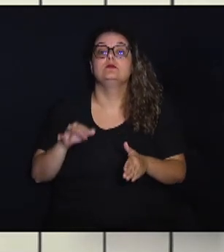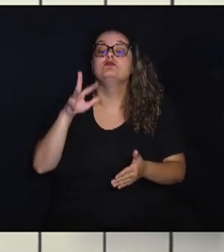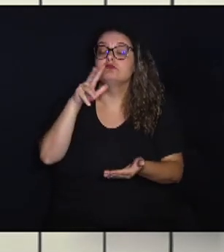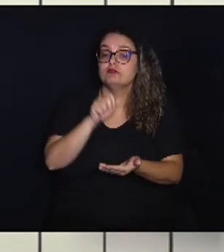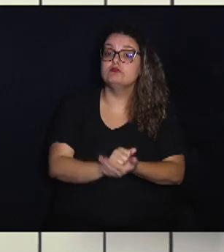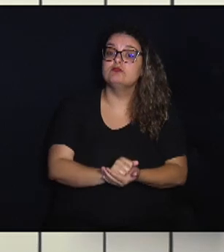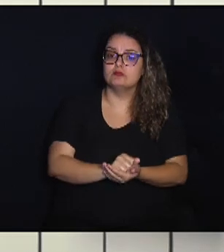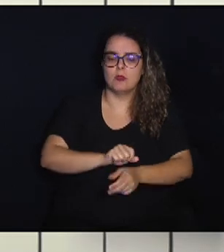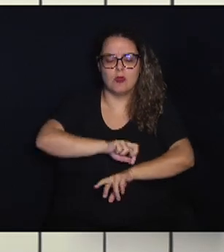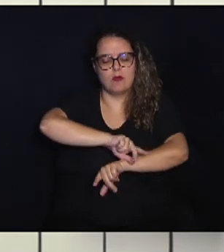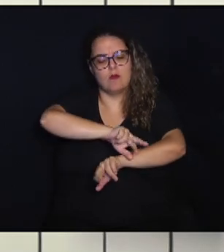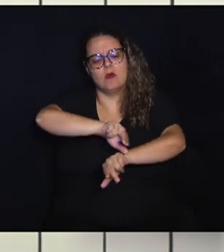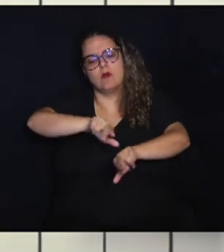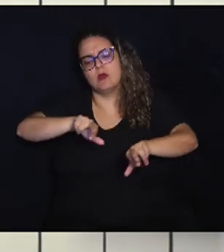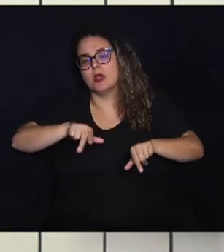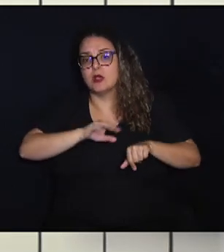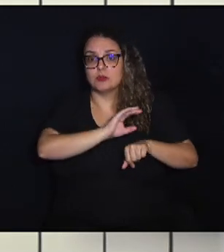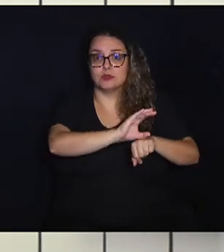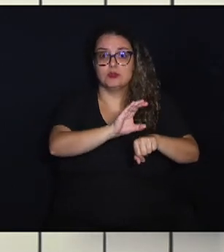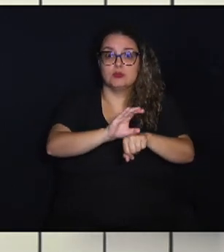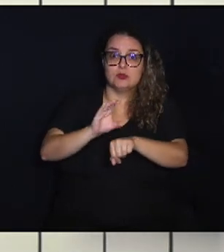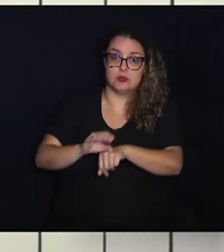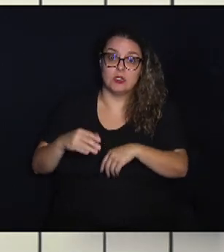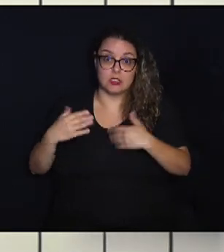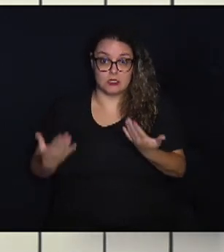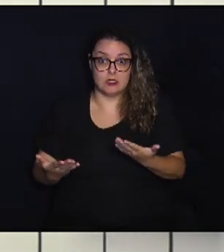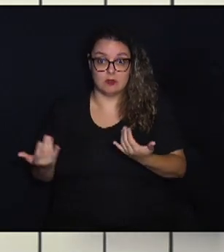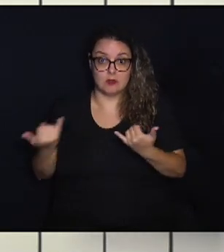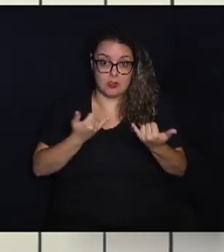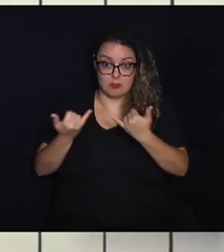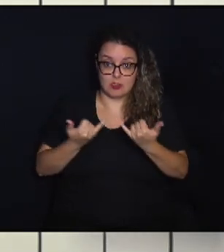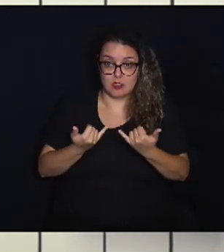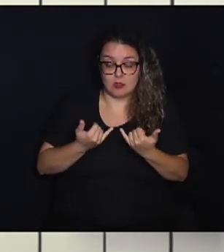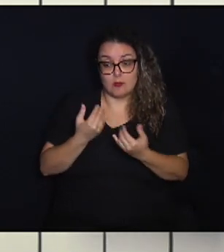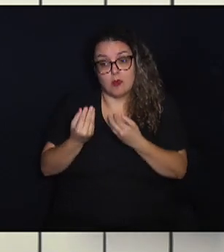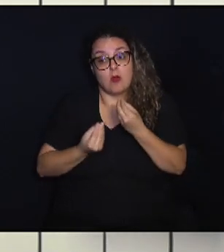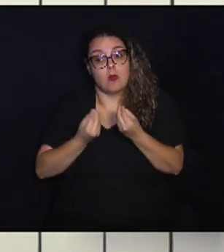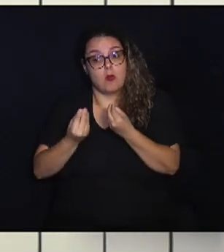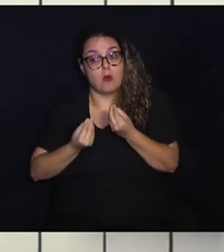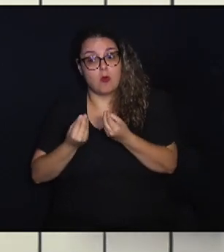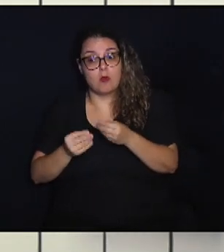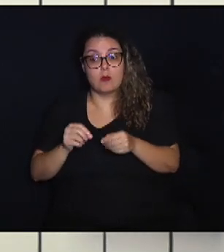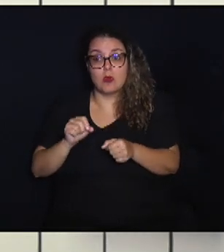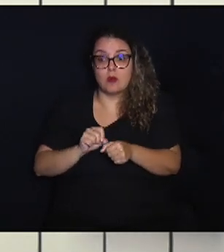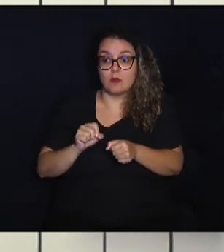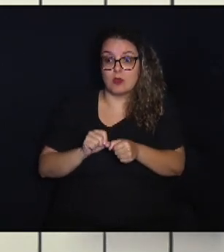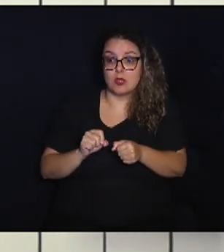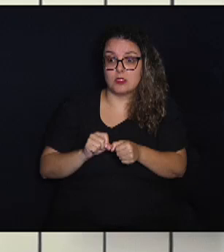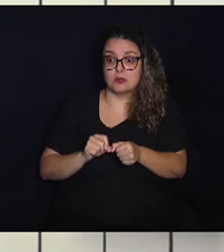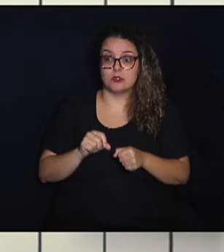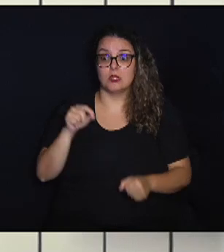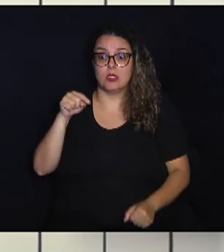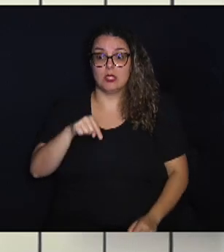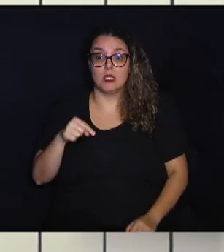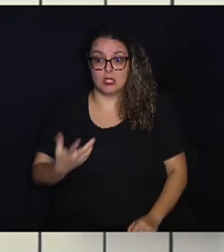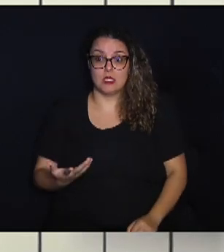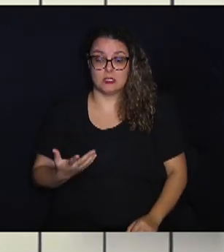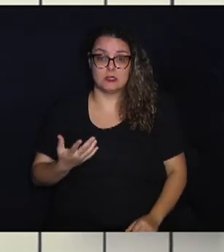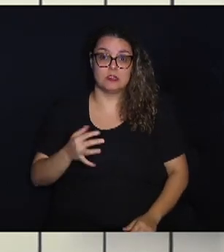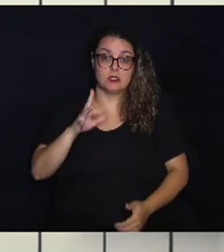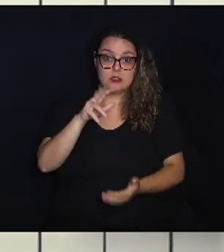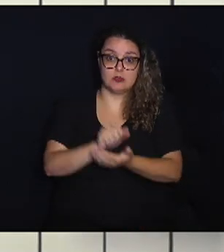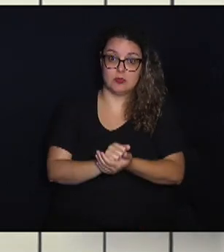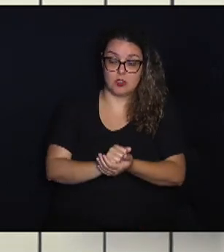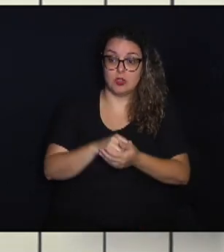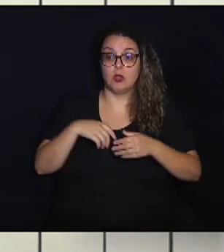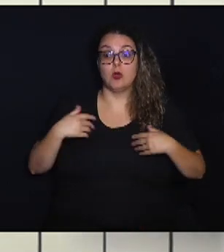de diversos cursos. Então, para nos contar como deve ser realizada esta inscrição,